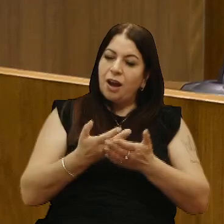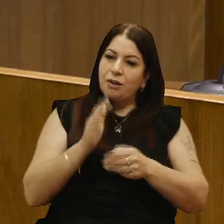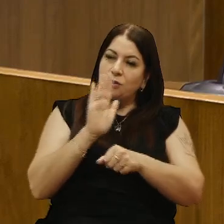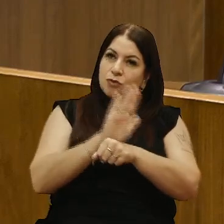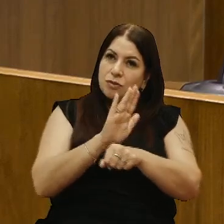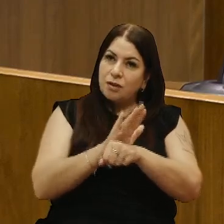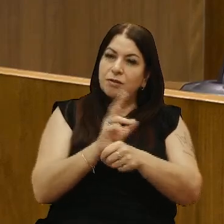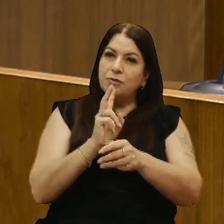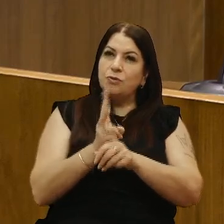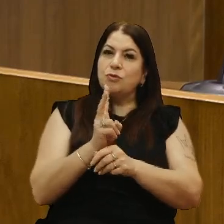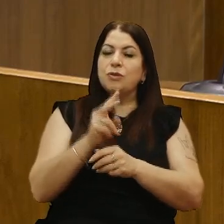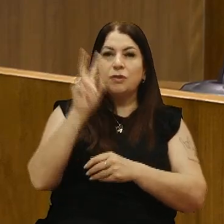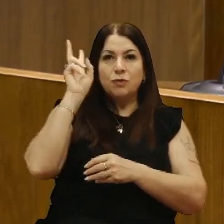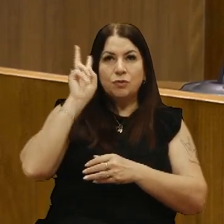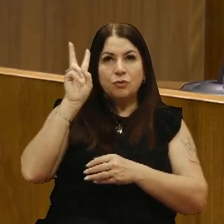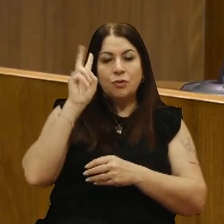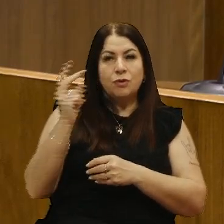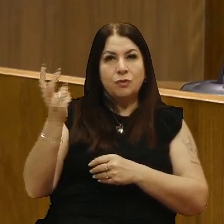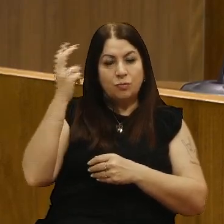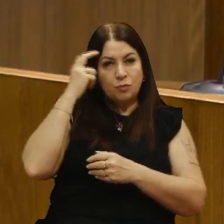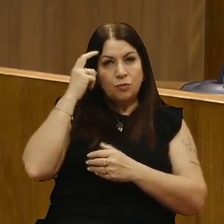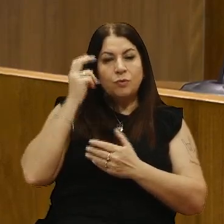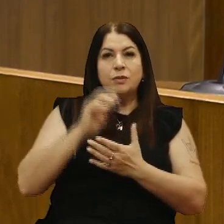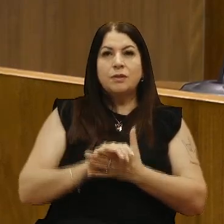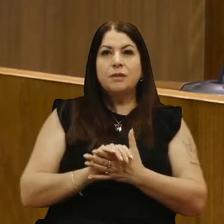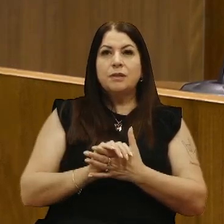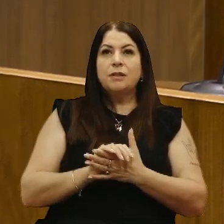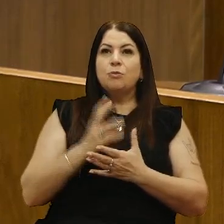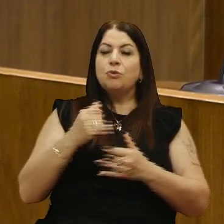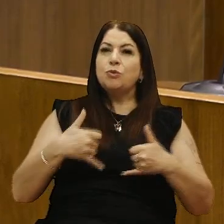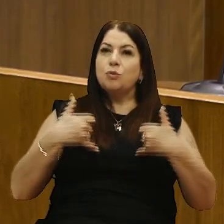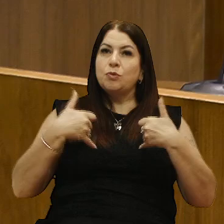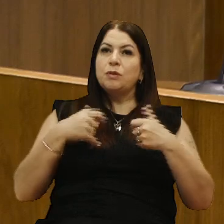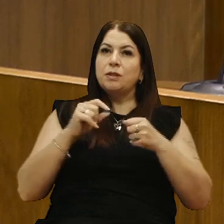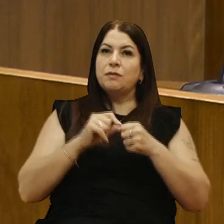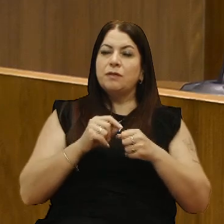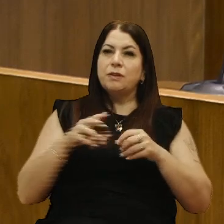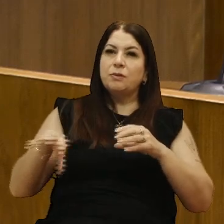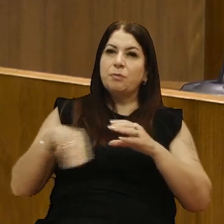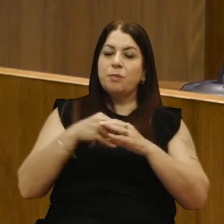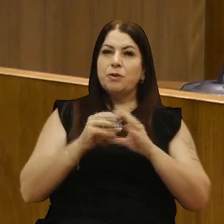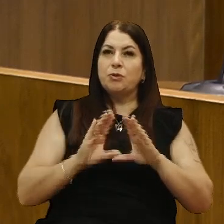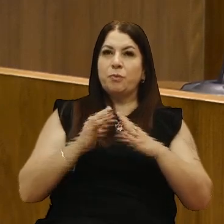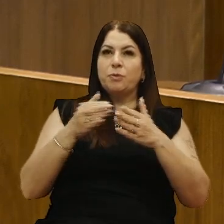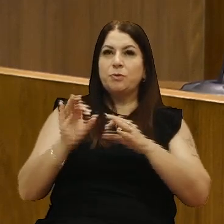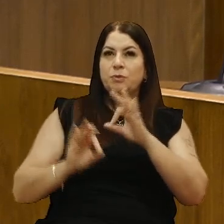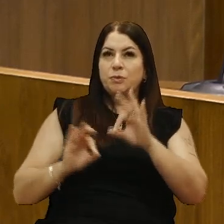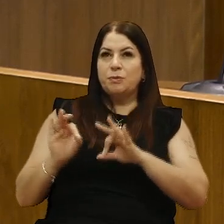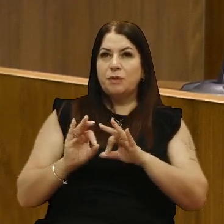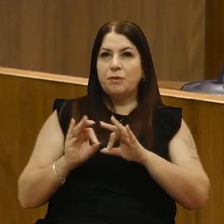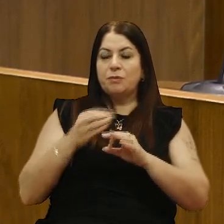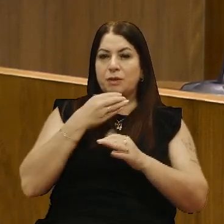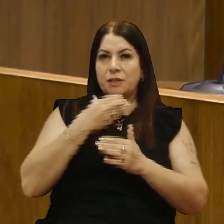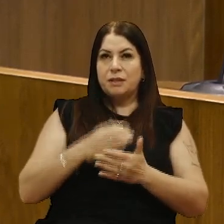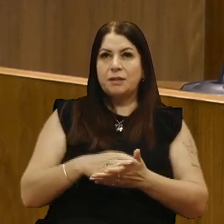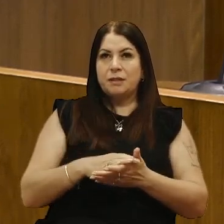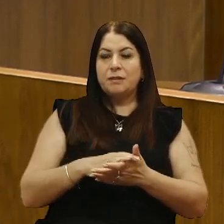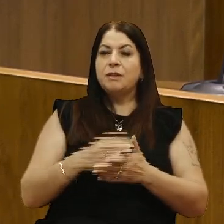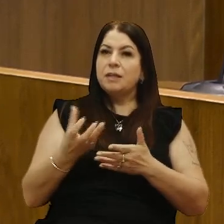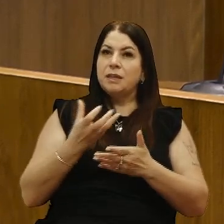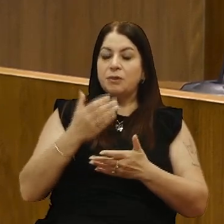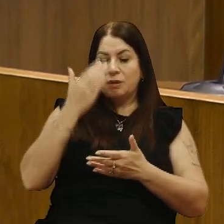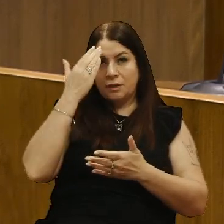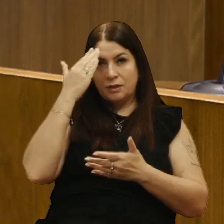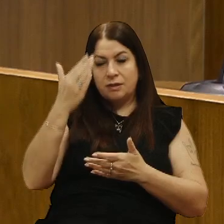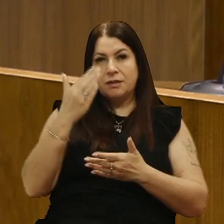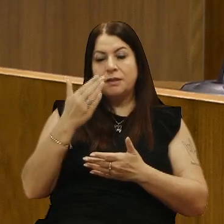determinados a manter nossa história e nossa cultura. É com muito orgulho que faço parte da comissão organizadora do Natal e quero